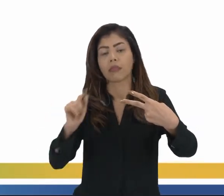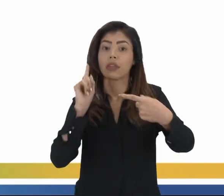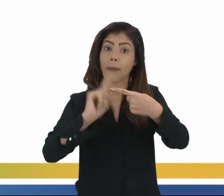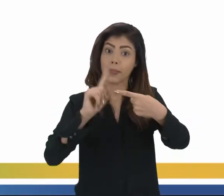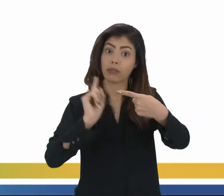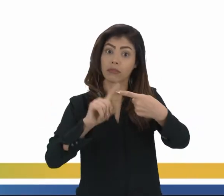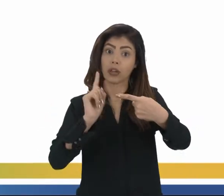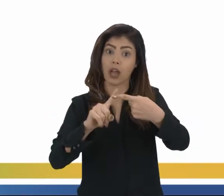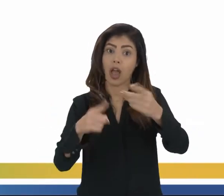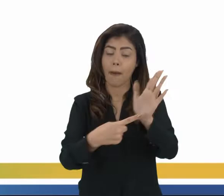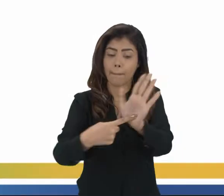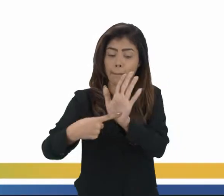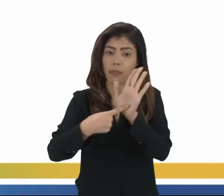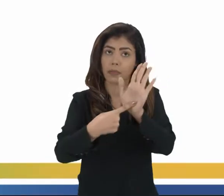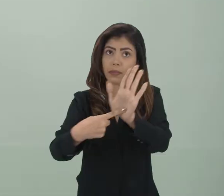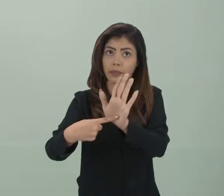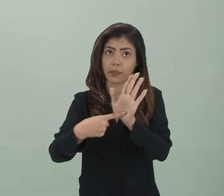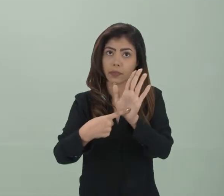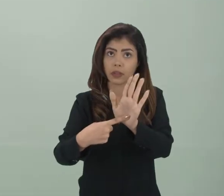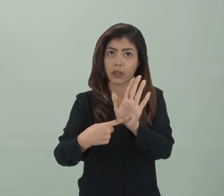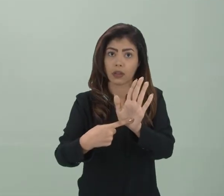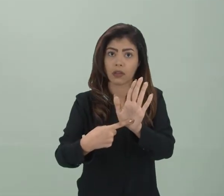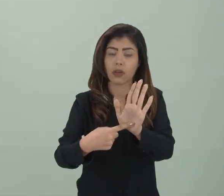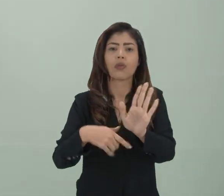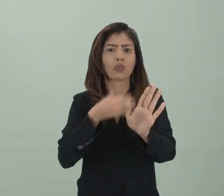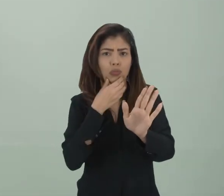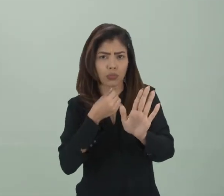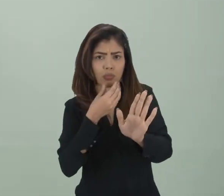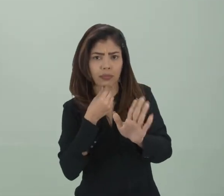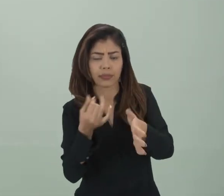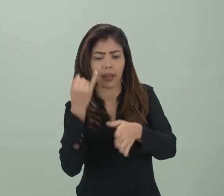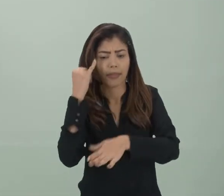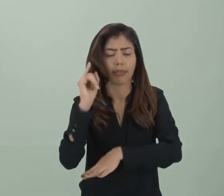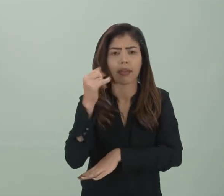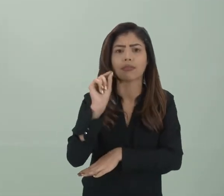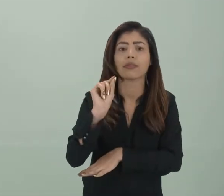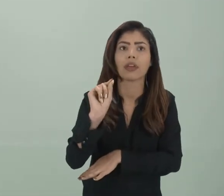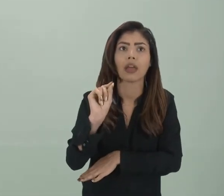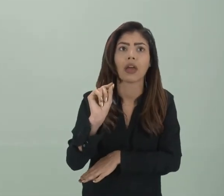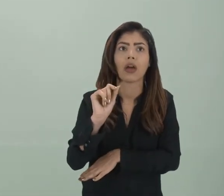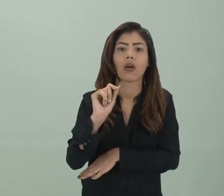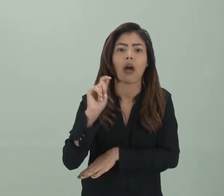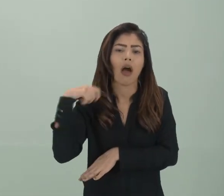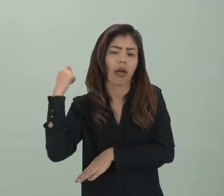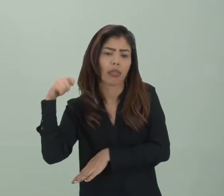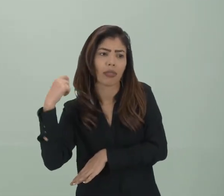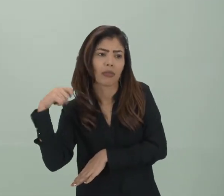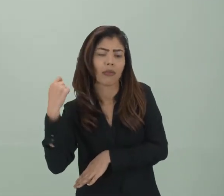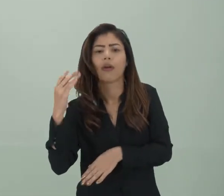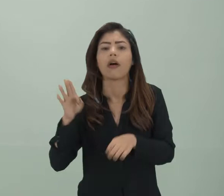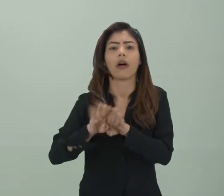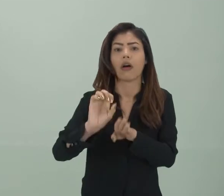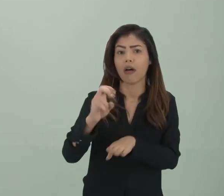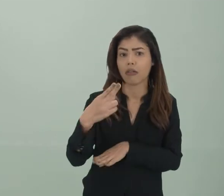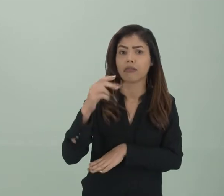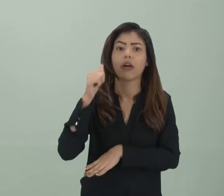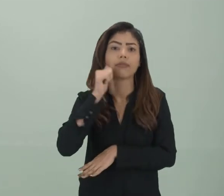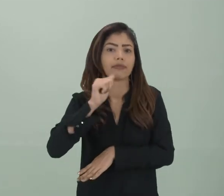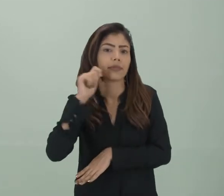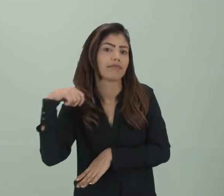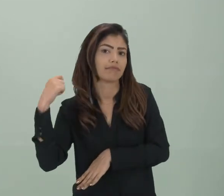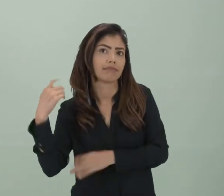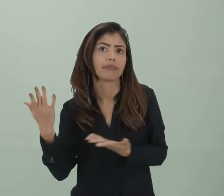frase, representaram Shakespeare, eu tenho a ideia de dizer que o ator ou a atriz representou um